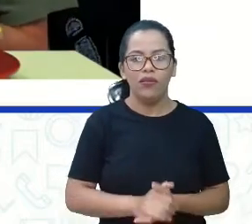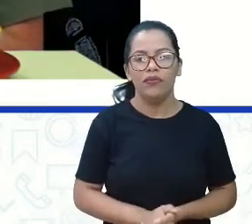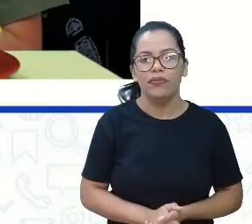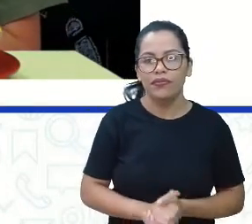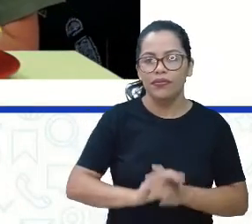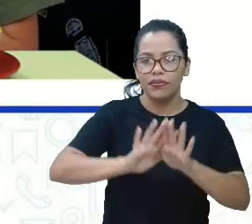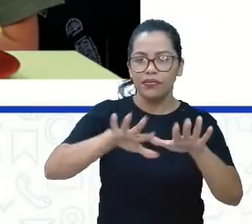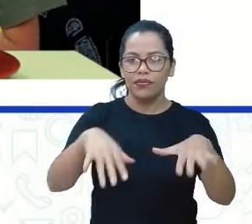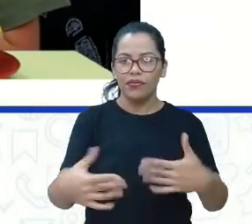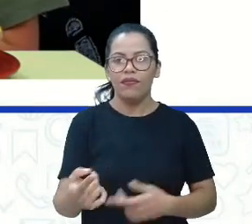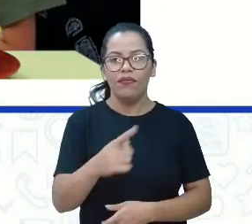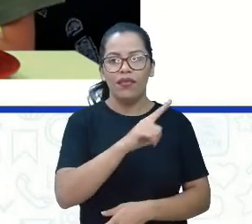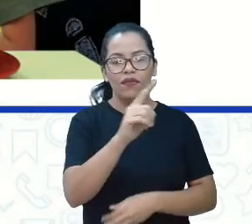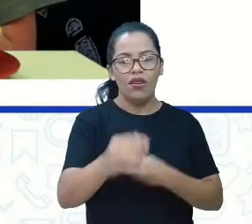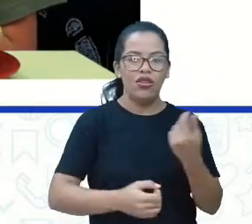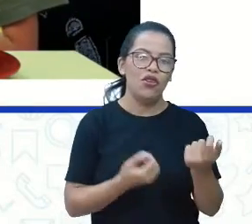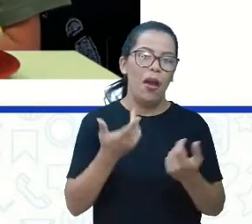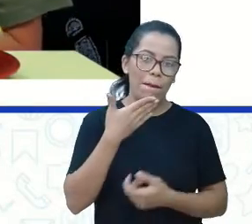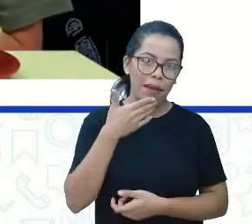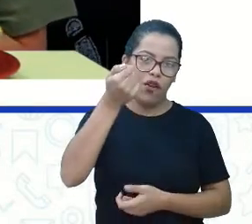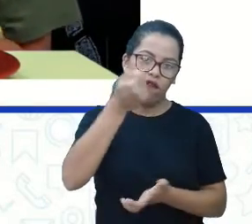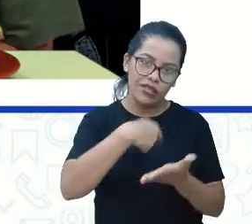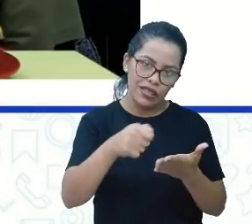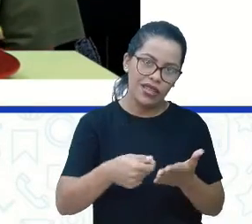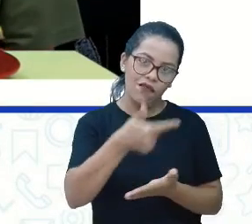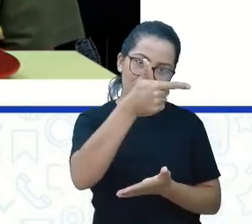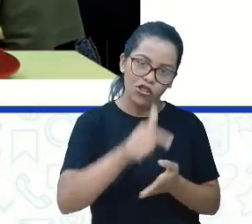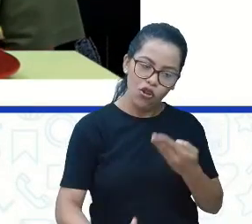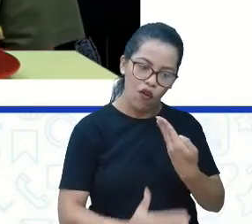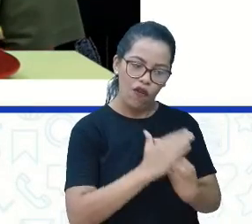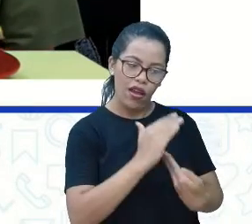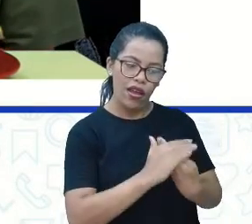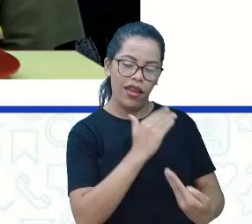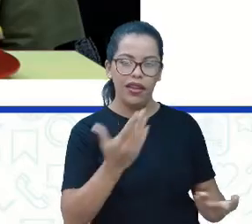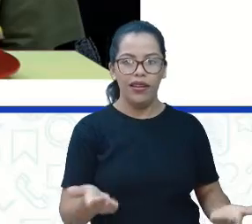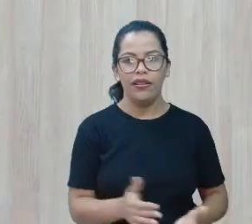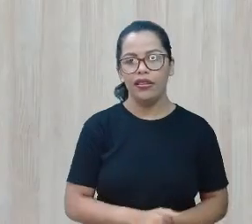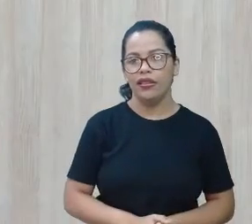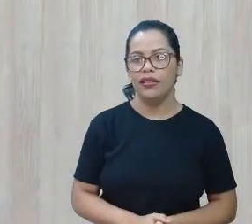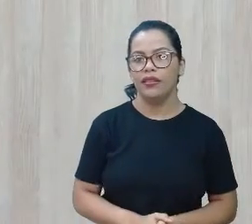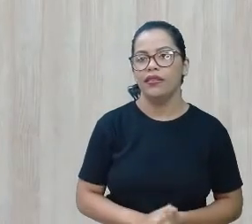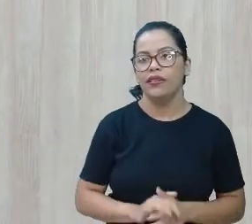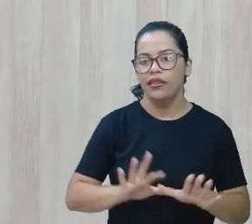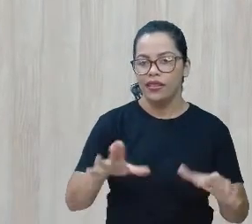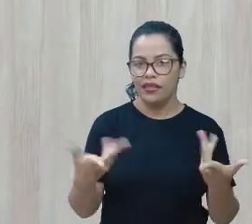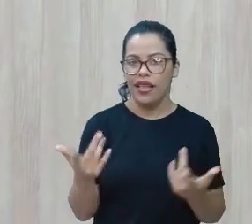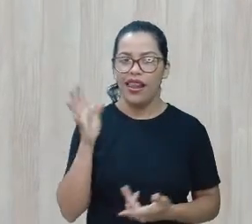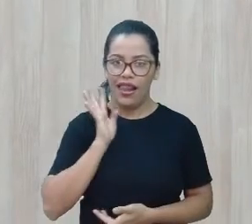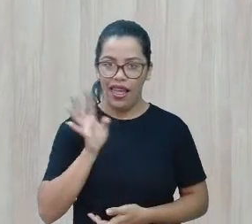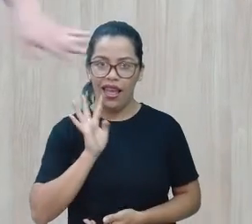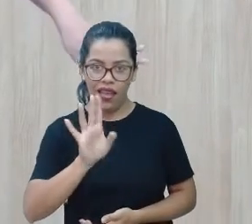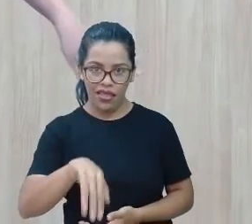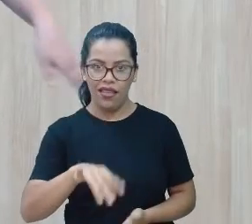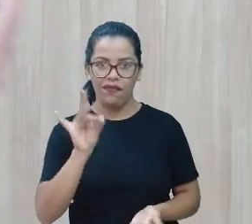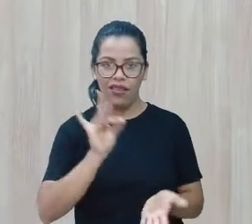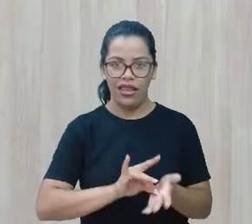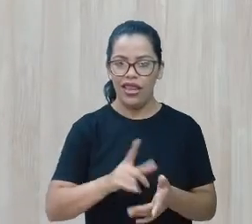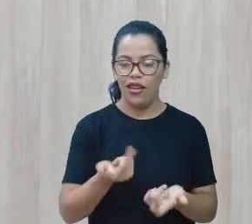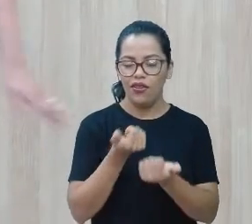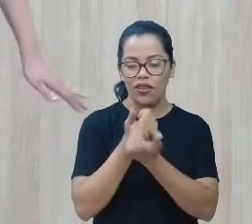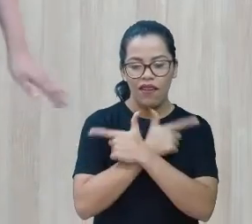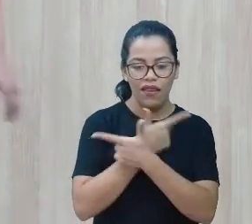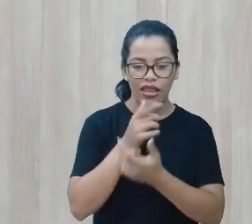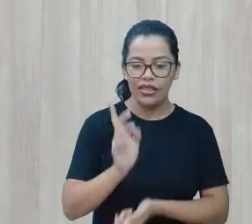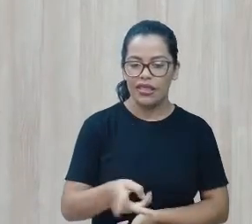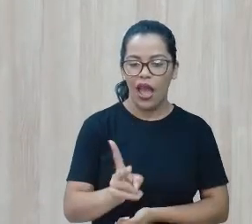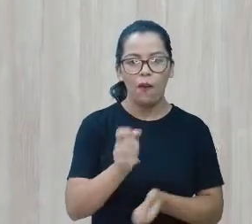Eu acho melhor você escrever de novo. Hello, darkness. Muito legal, né, gente? Eu tava me acabando de rir. Toda